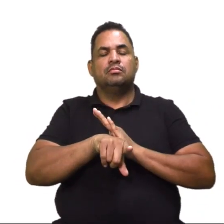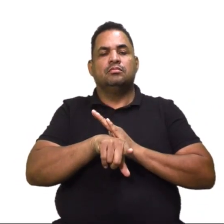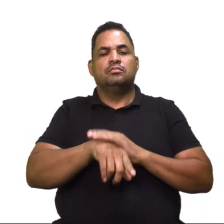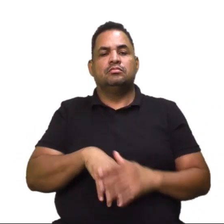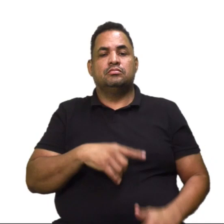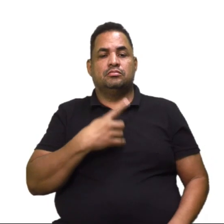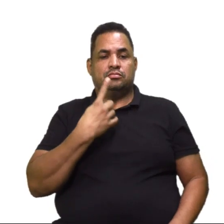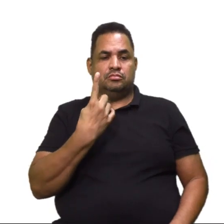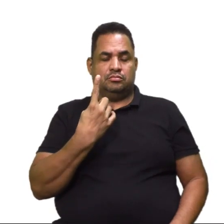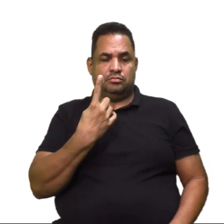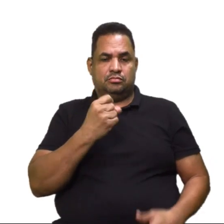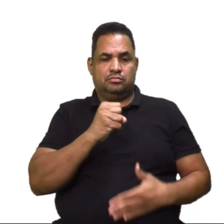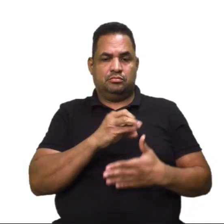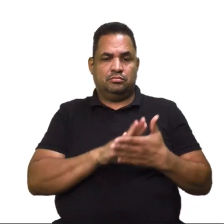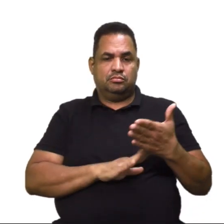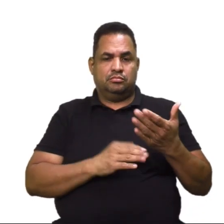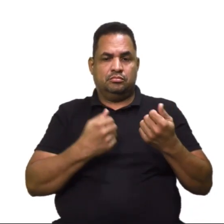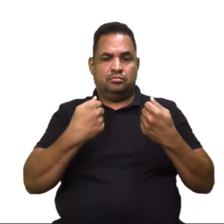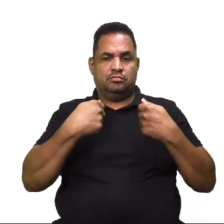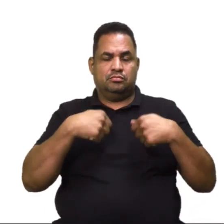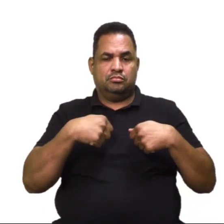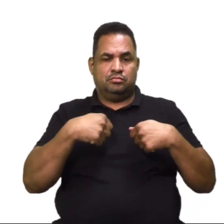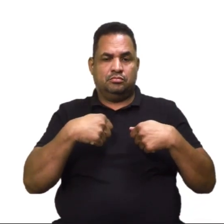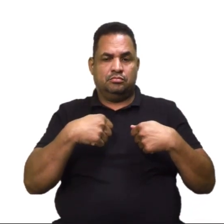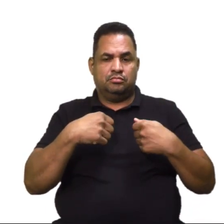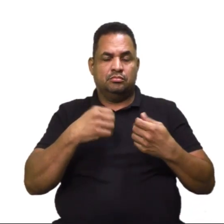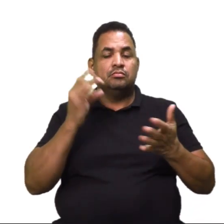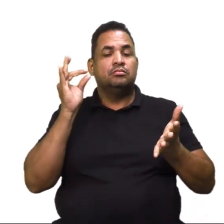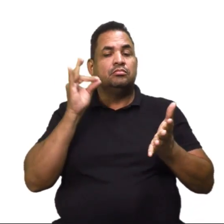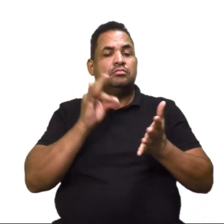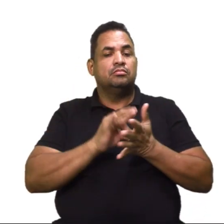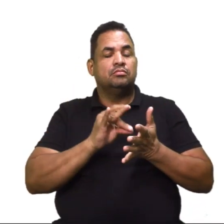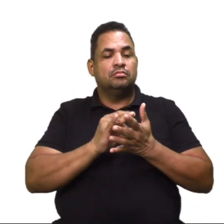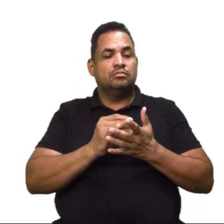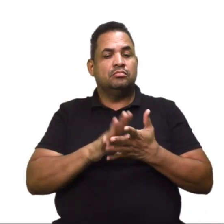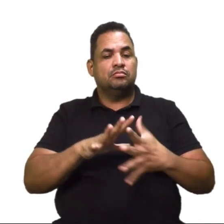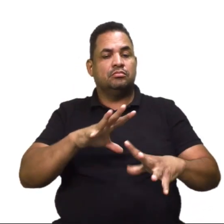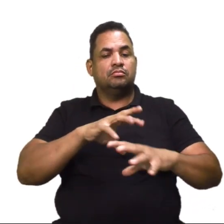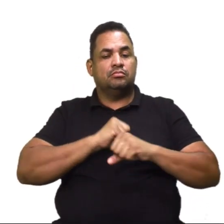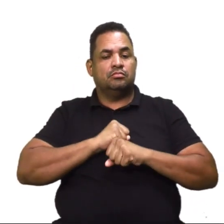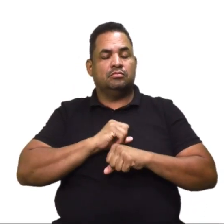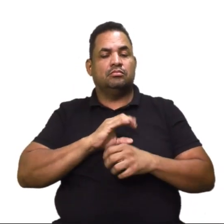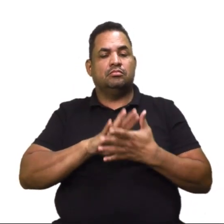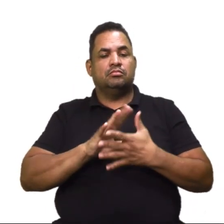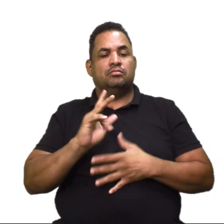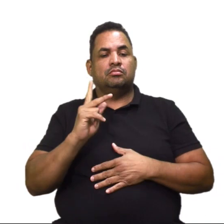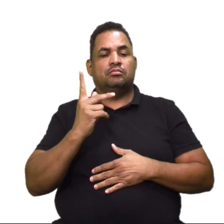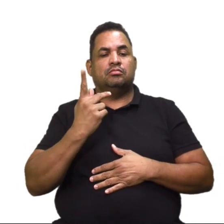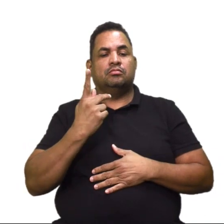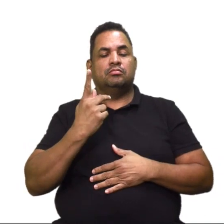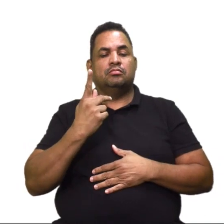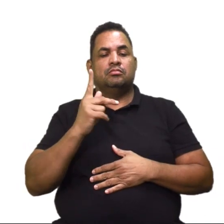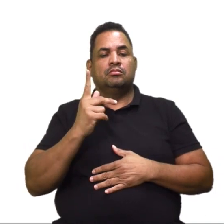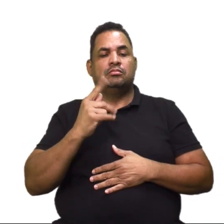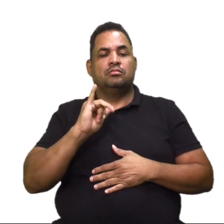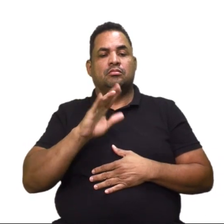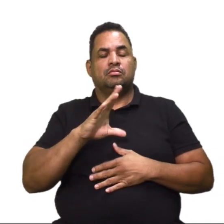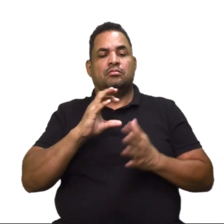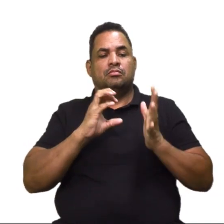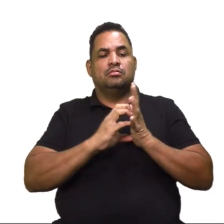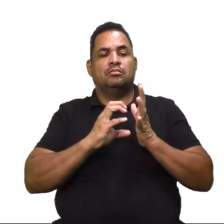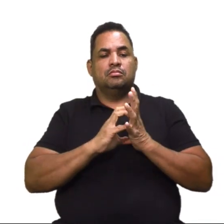única alternativa em que você pode, de fato, contrair o HIV. Então, se eu uso camisinha em toda